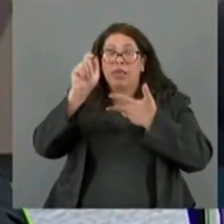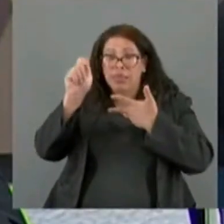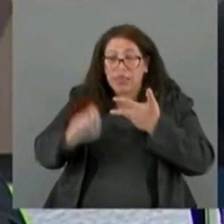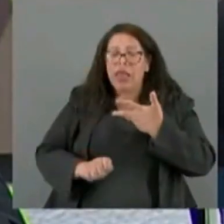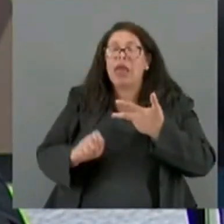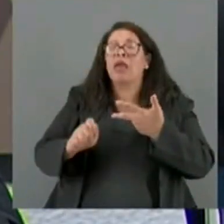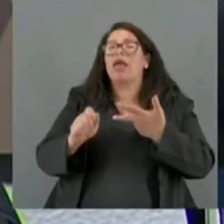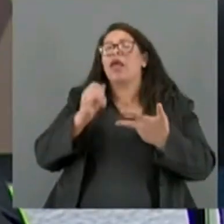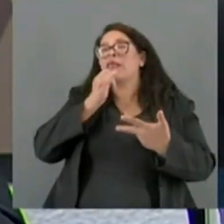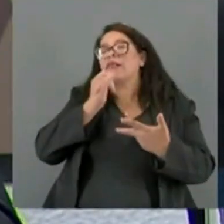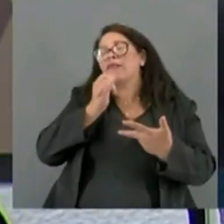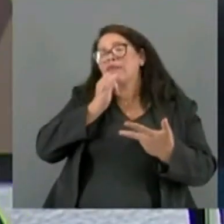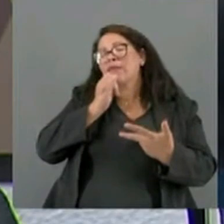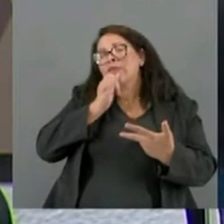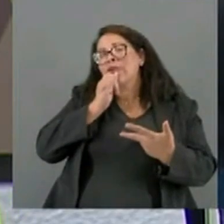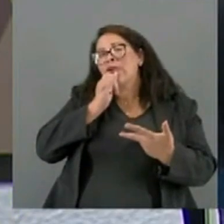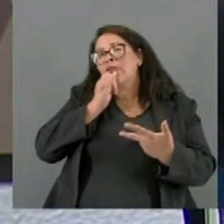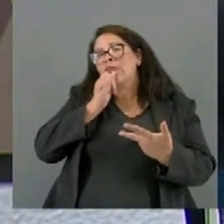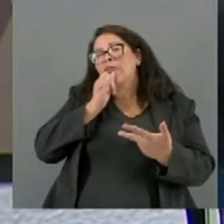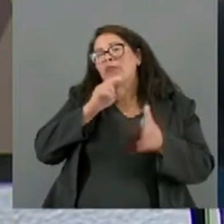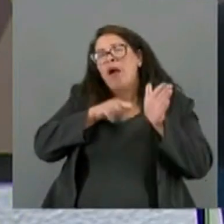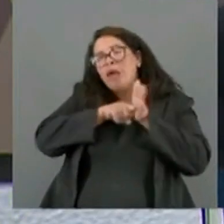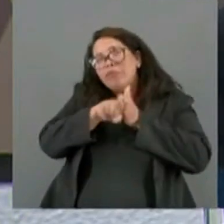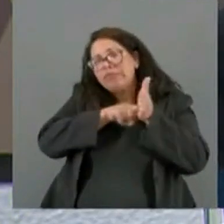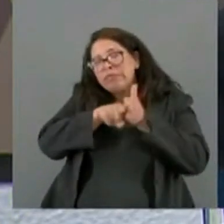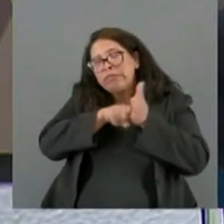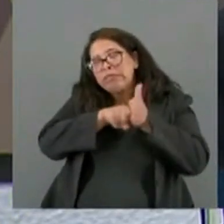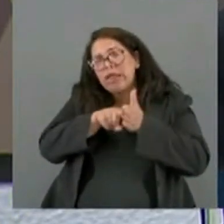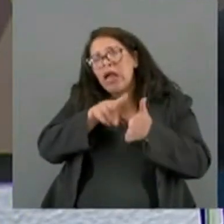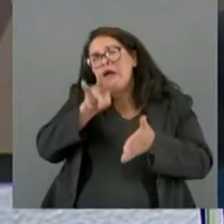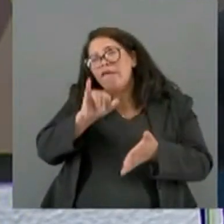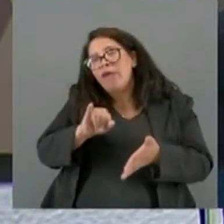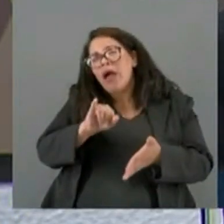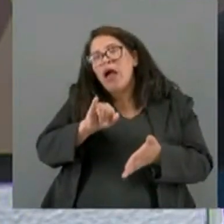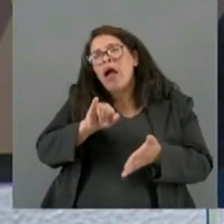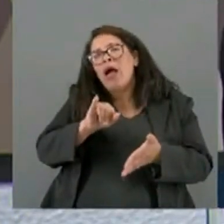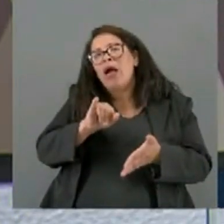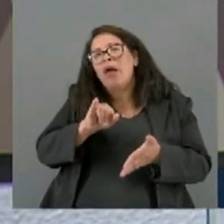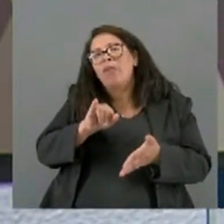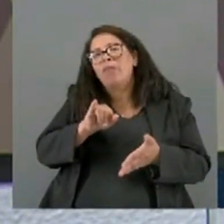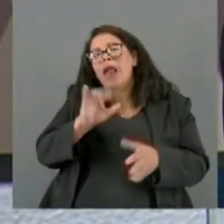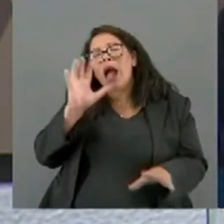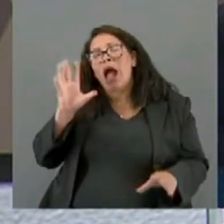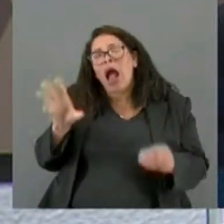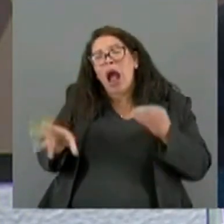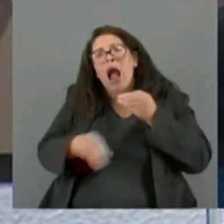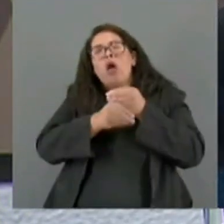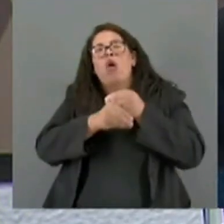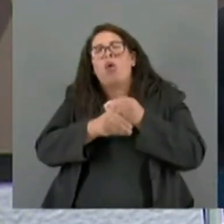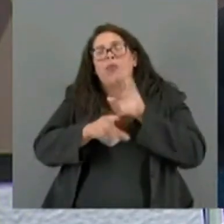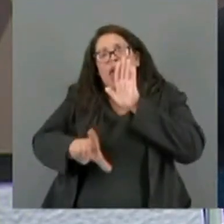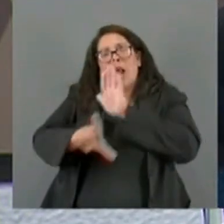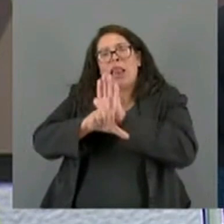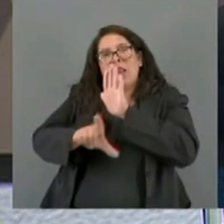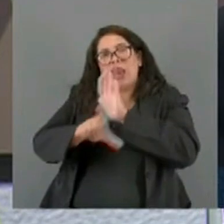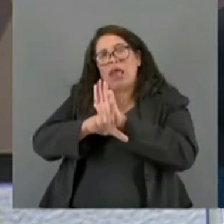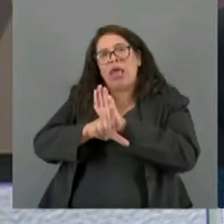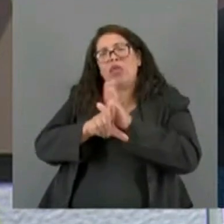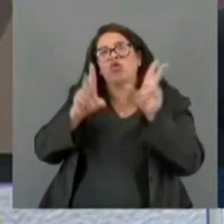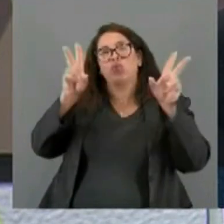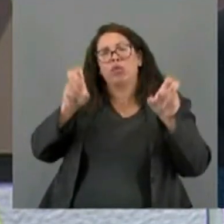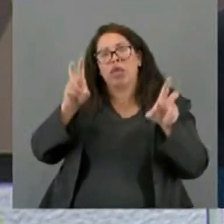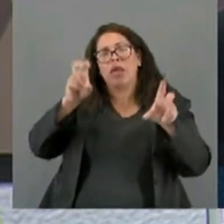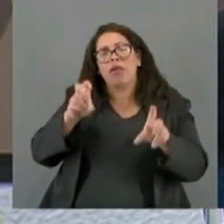deve exatamente examinar o que deve faltar para complementar a lei que trata de